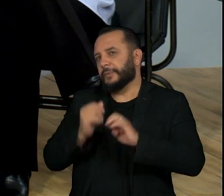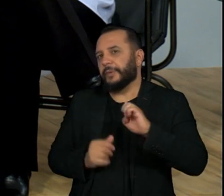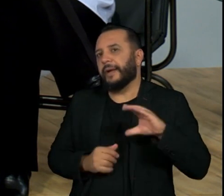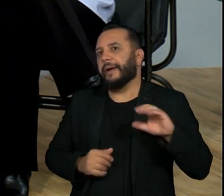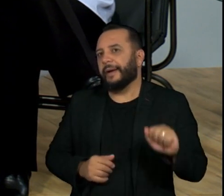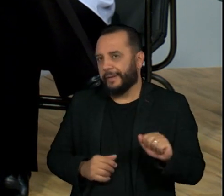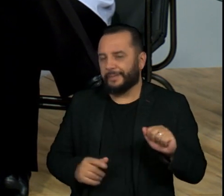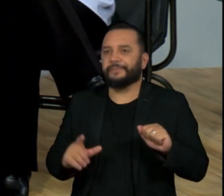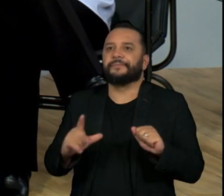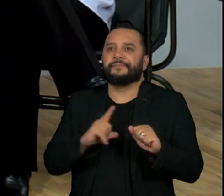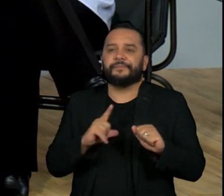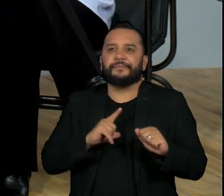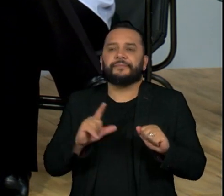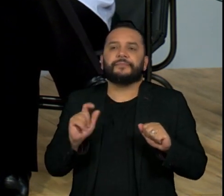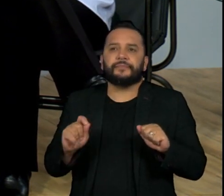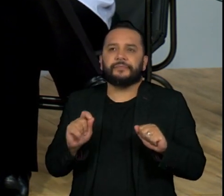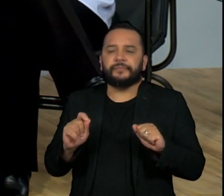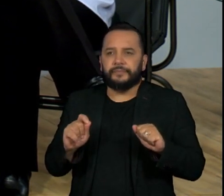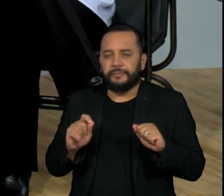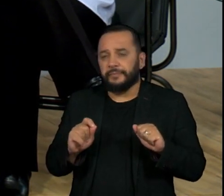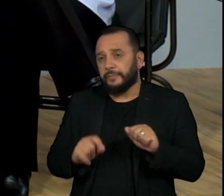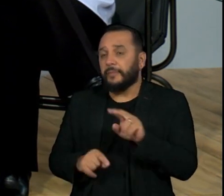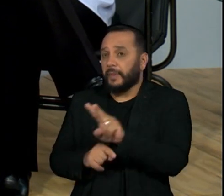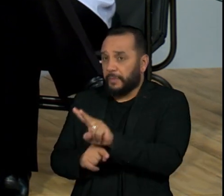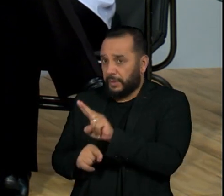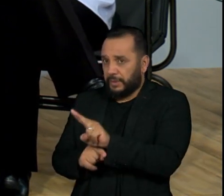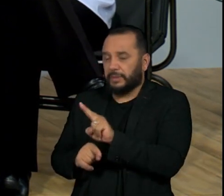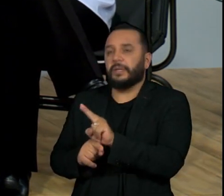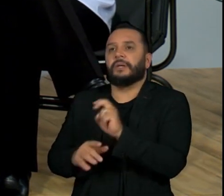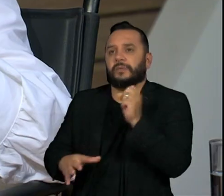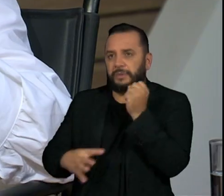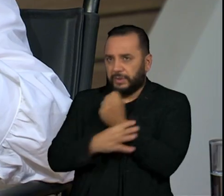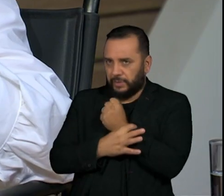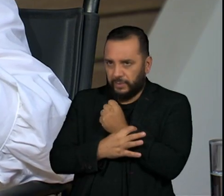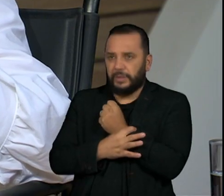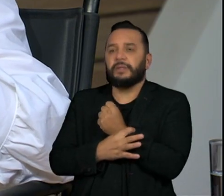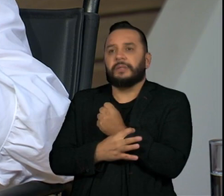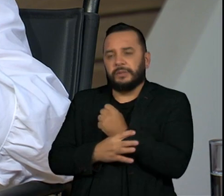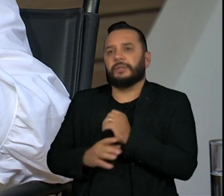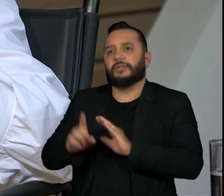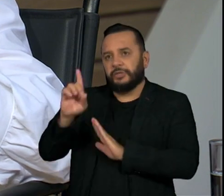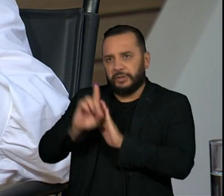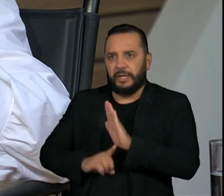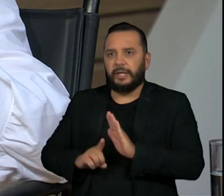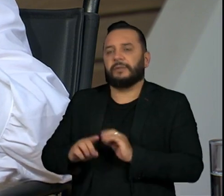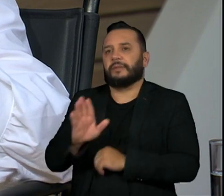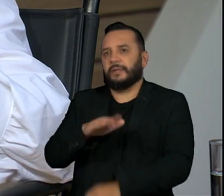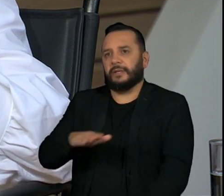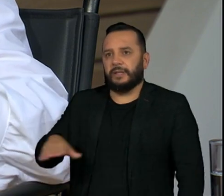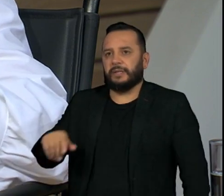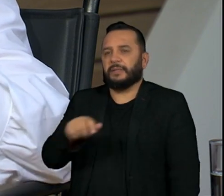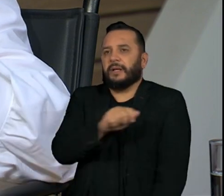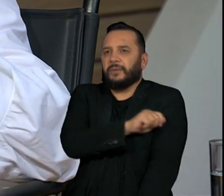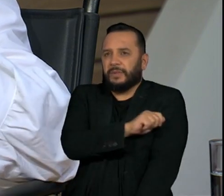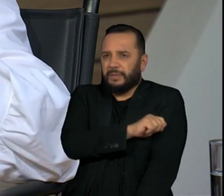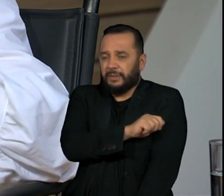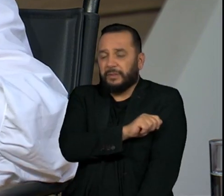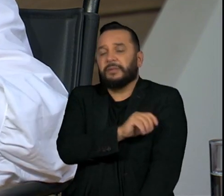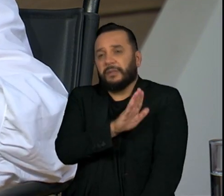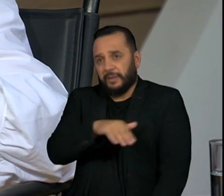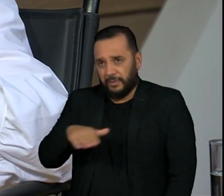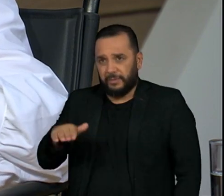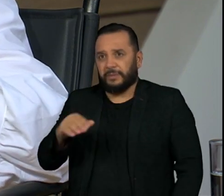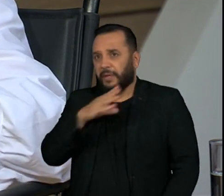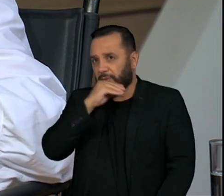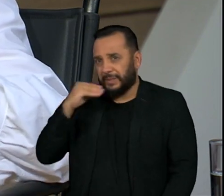gente chama de proteção, né, de garantia, garantia dos direitos das crianças e do adolescente. Isso se